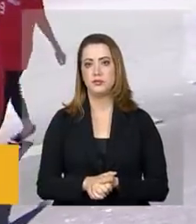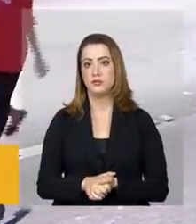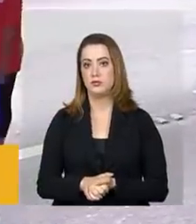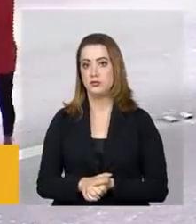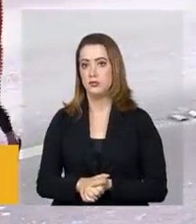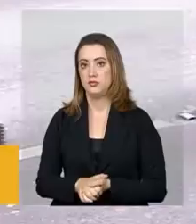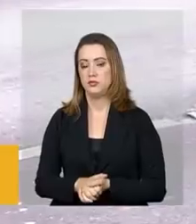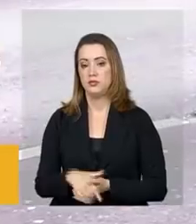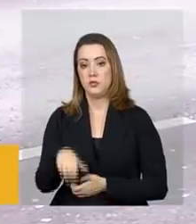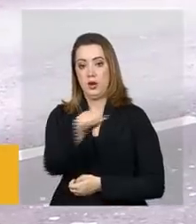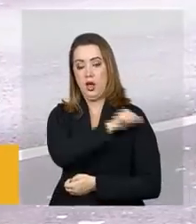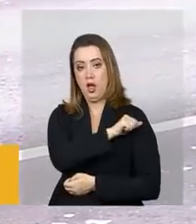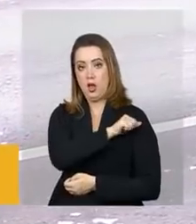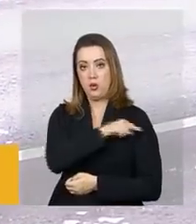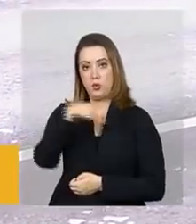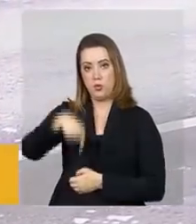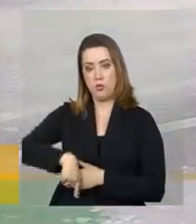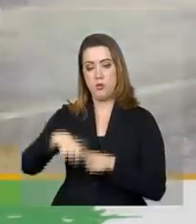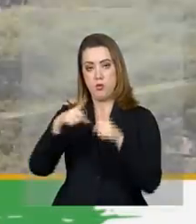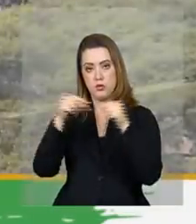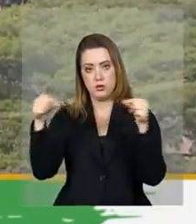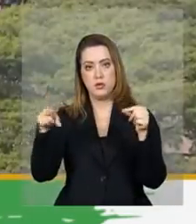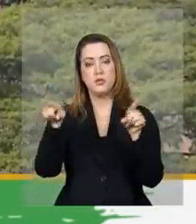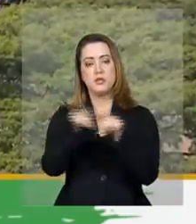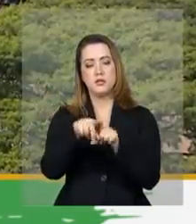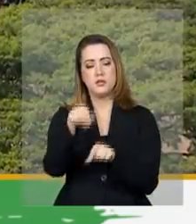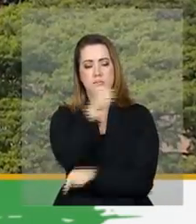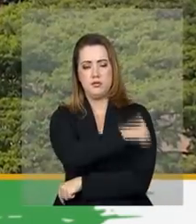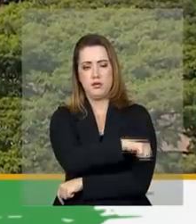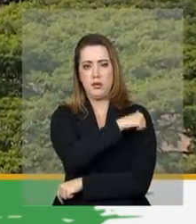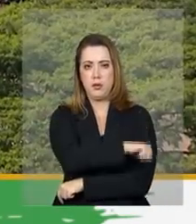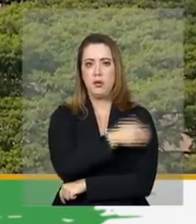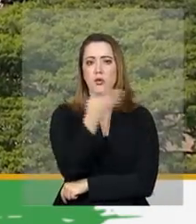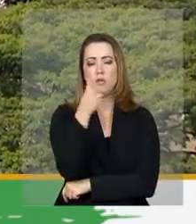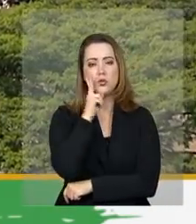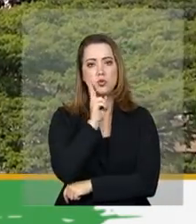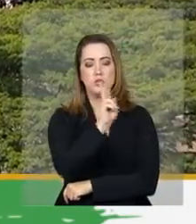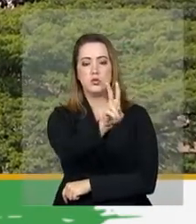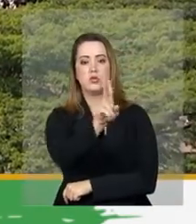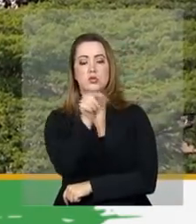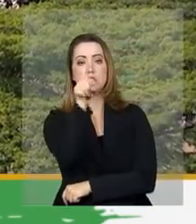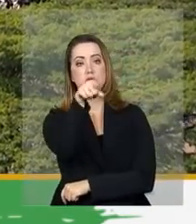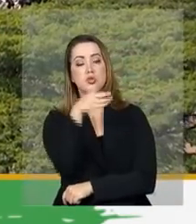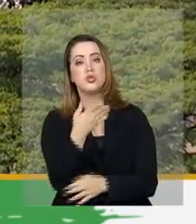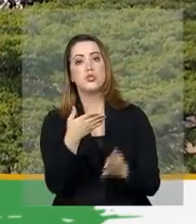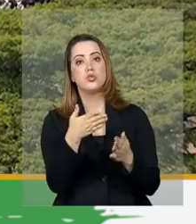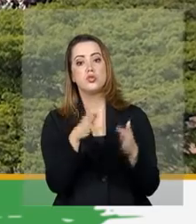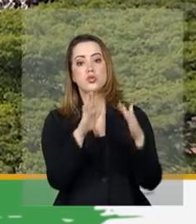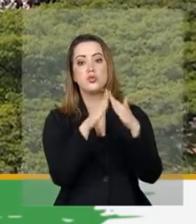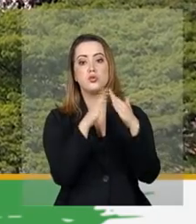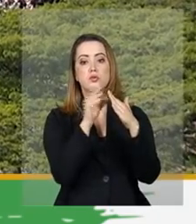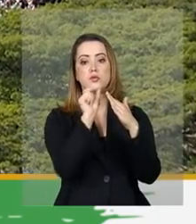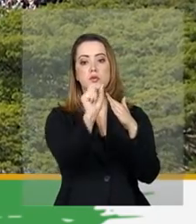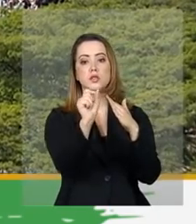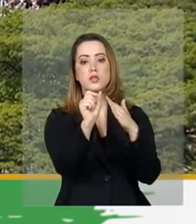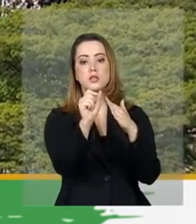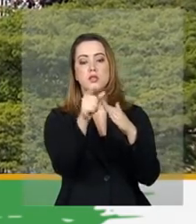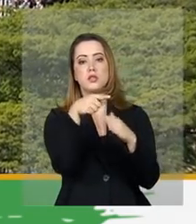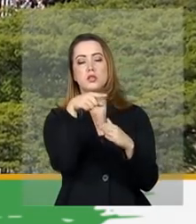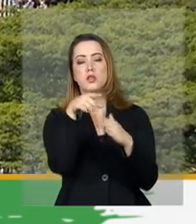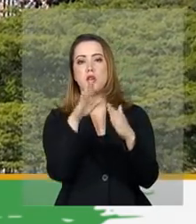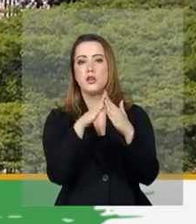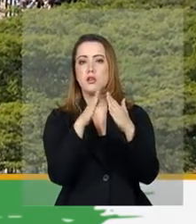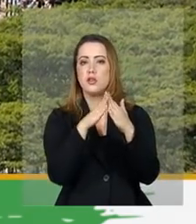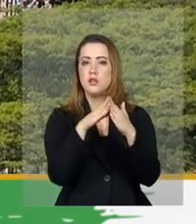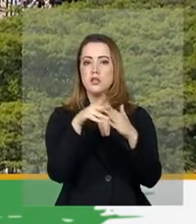Alunos em Brasília e agora também no Rio de Janeiro. Nós vemos ali a Escola Municipal Félix Miele